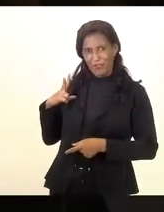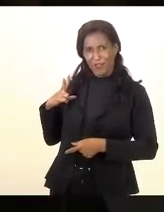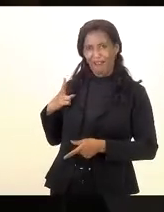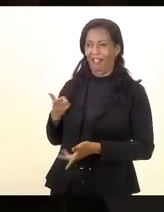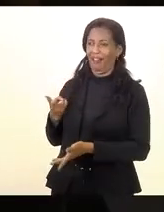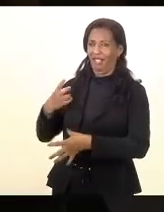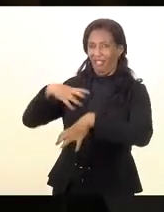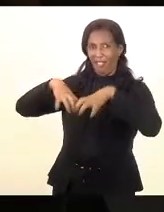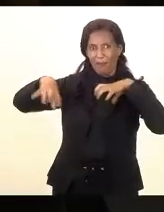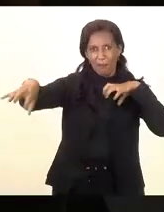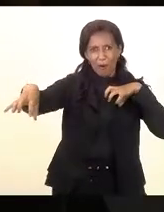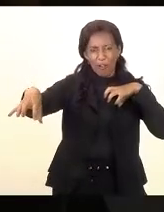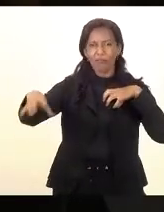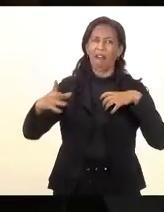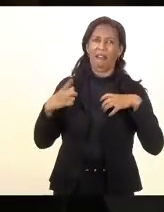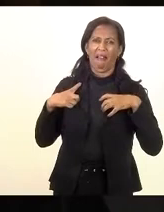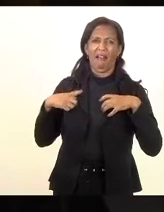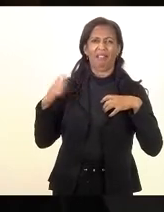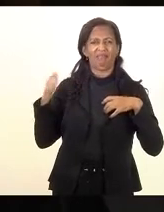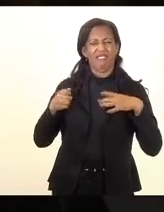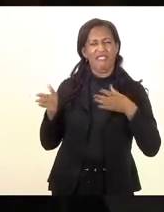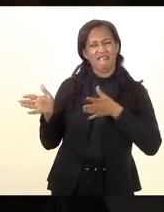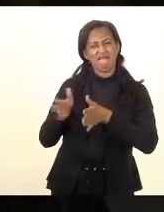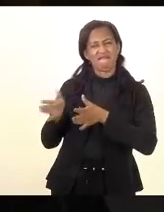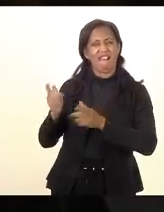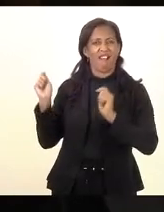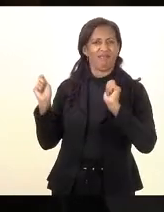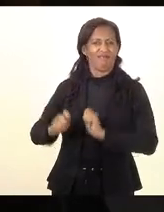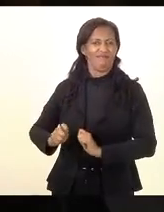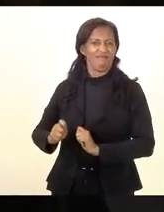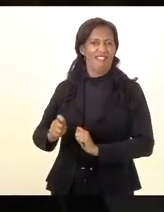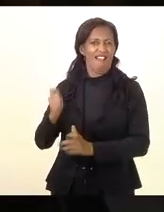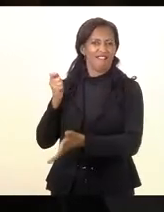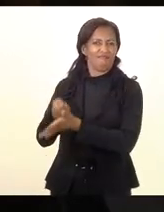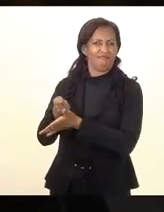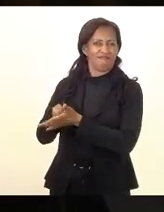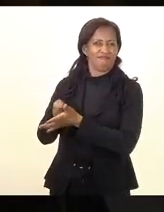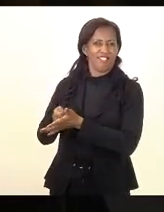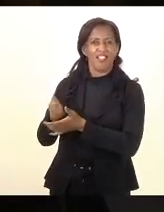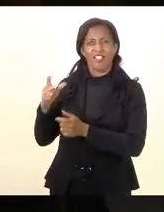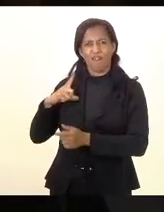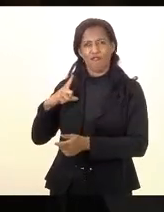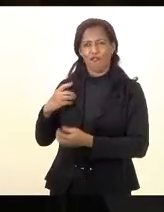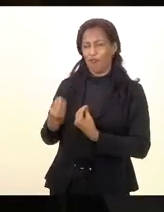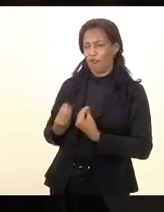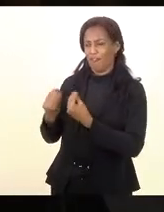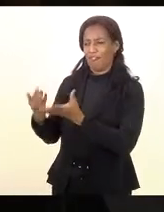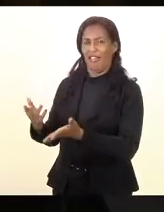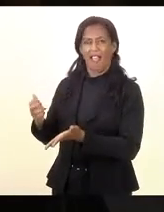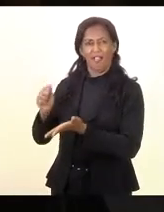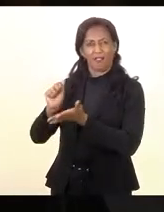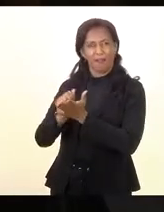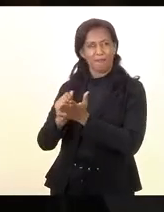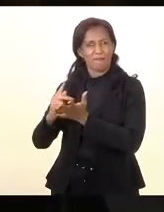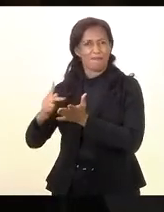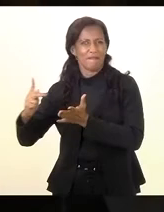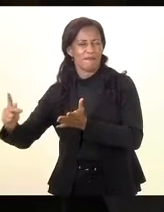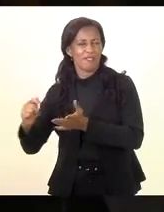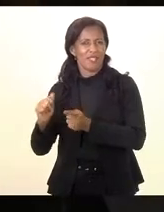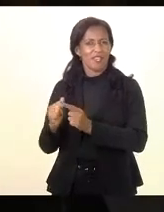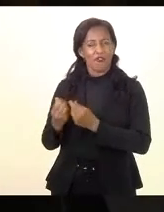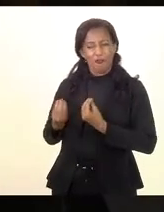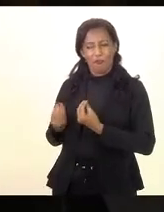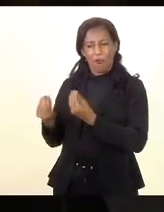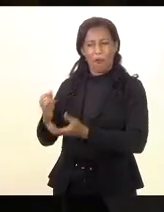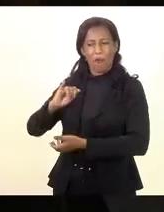o ensino remoto porque os estudantes tinham acesso porque foram garantidos aplicativos porque foram garantidas condições para quem